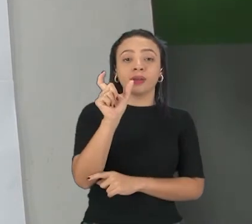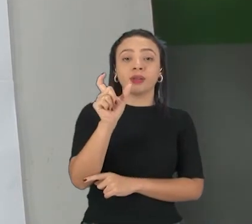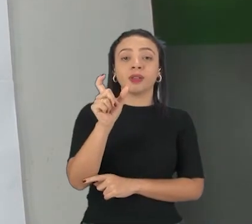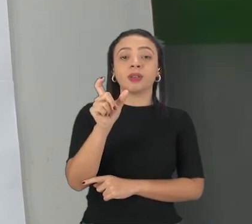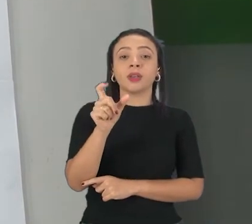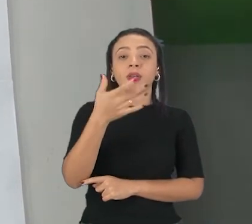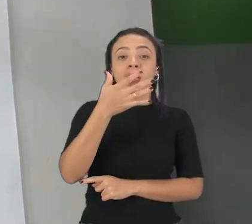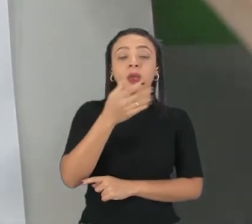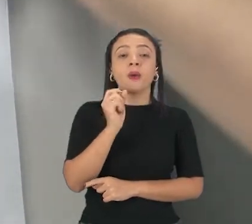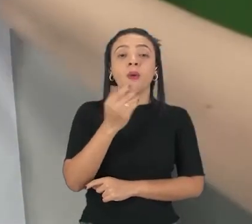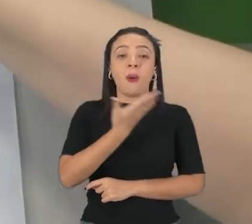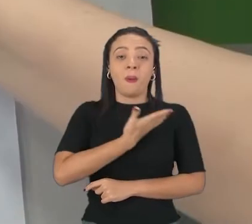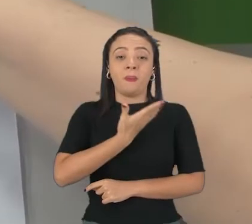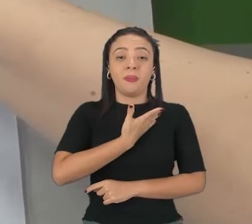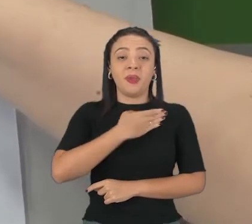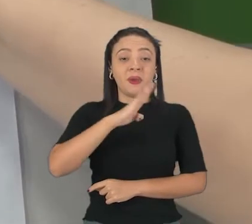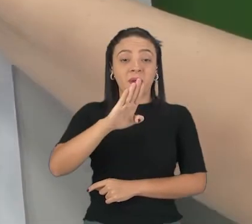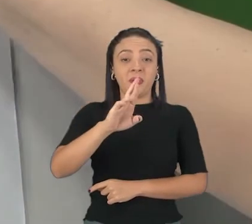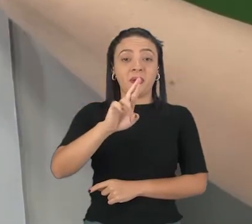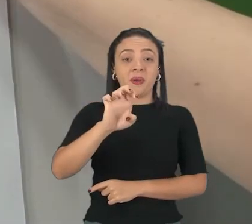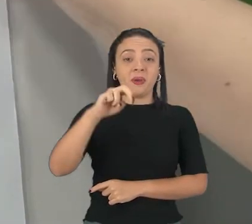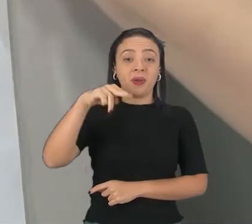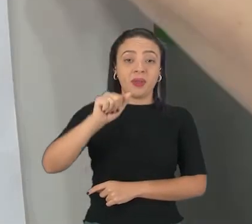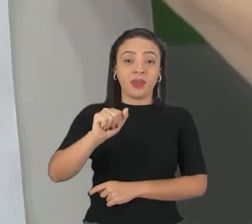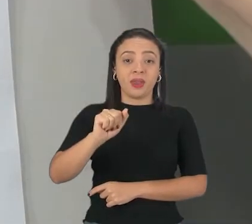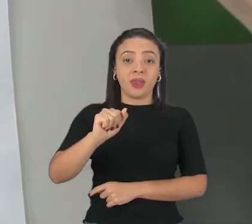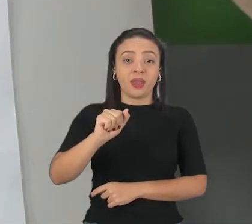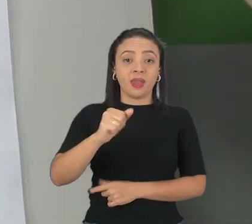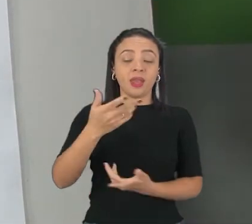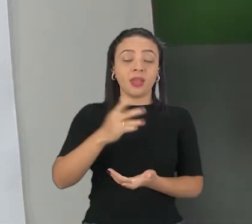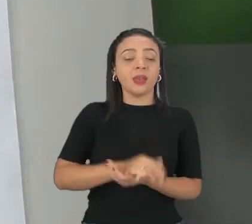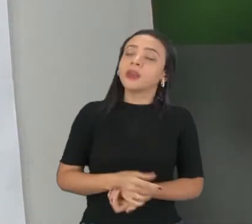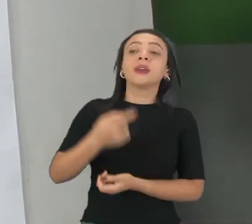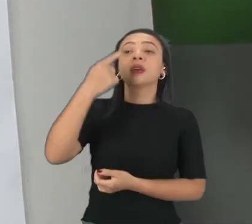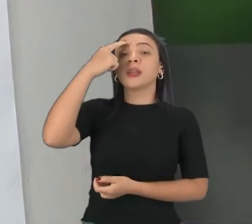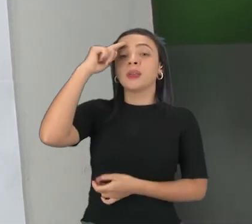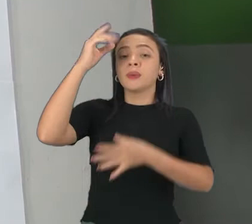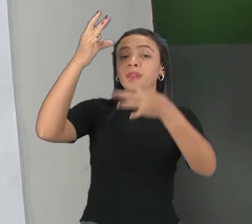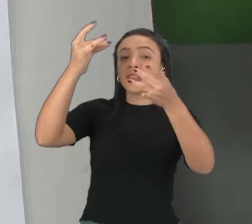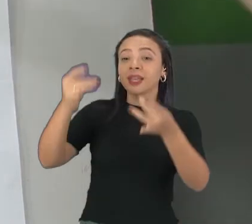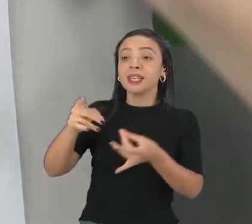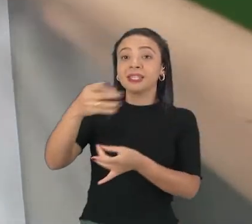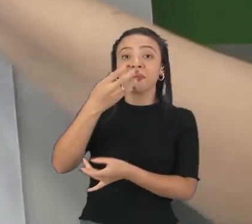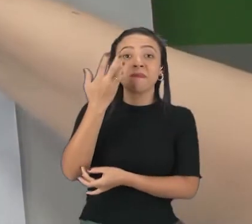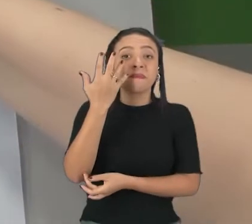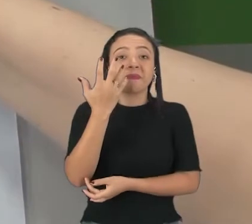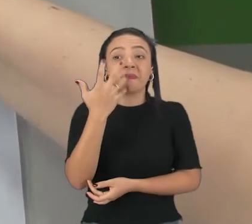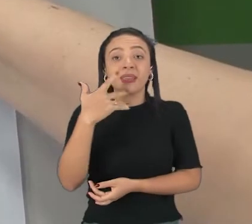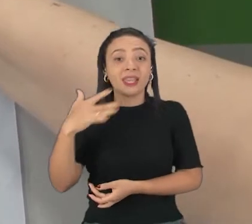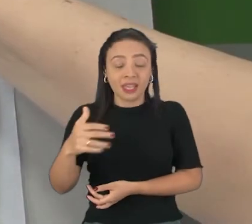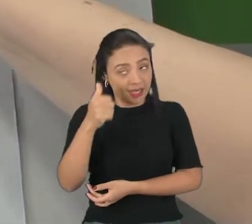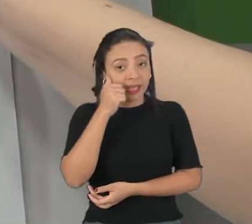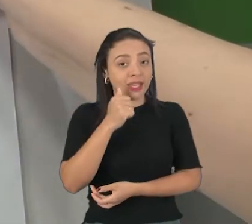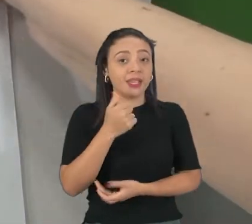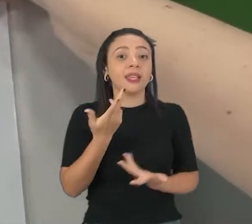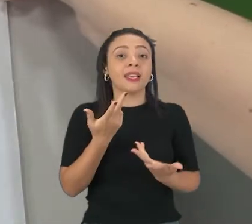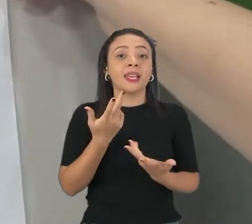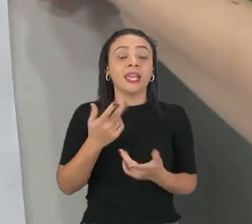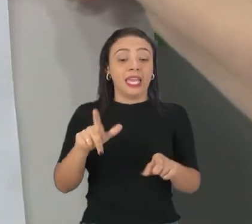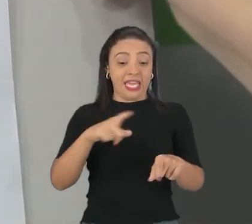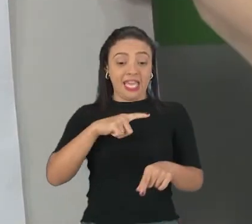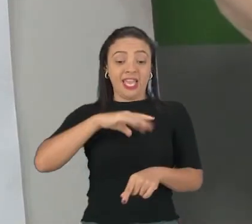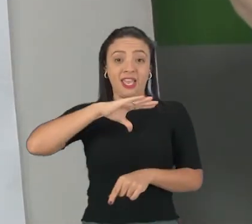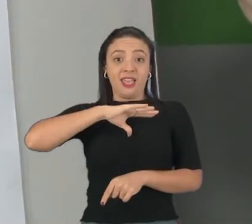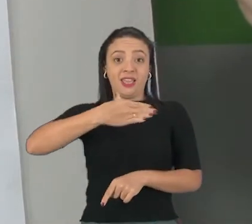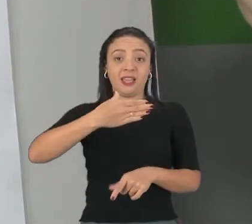Breno, seu melhor amigo, inventou para descrever essa menina divertida e corajosa e que